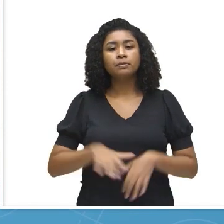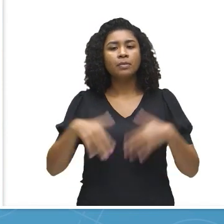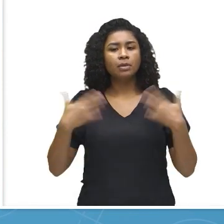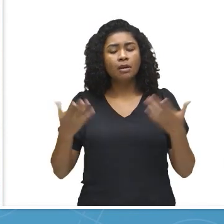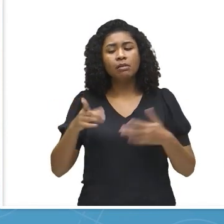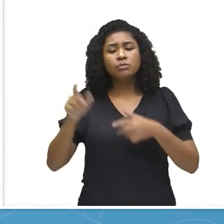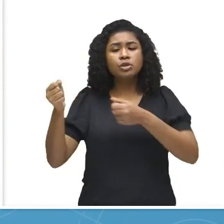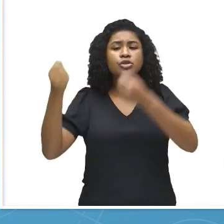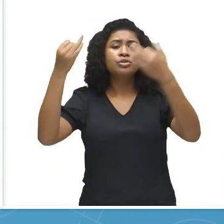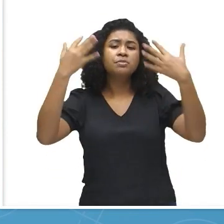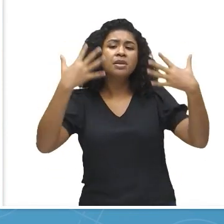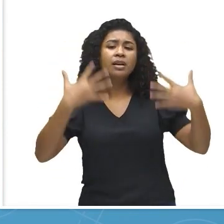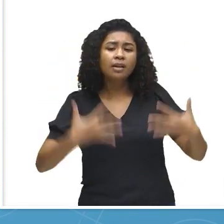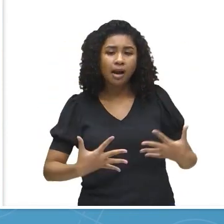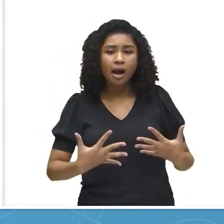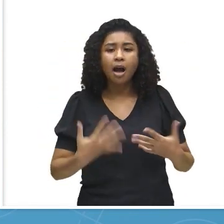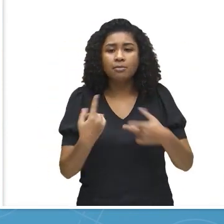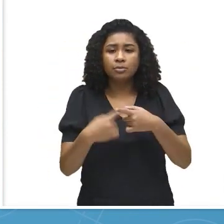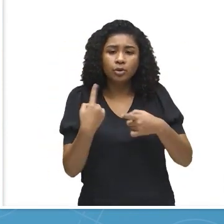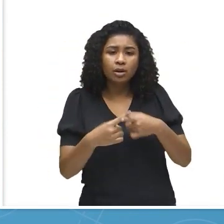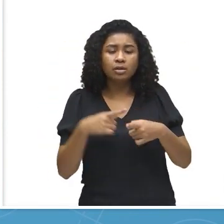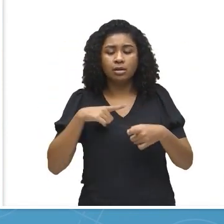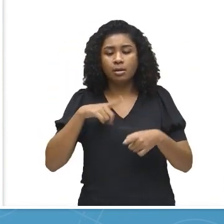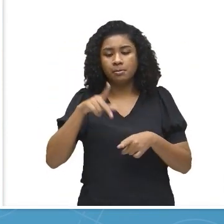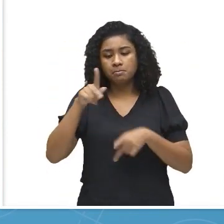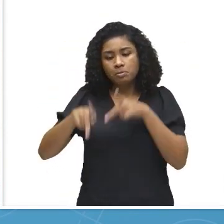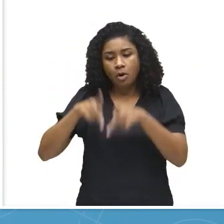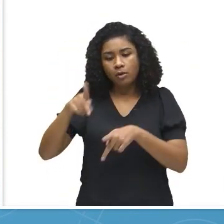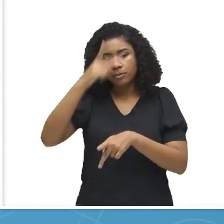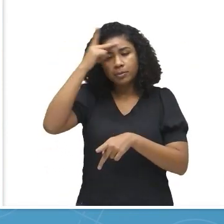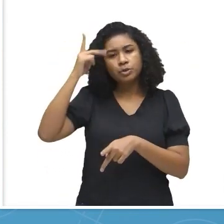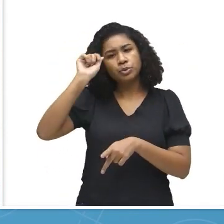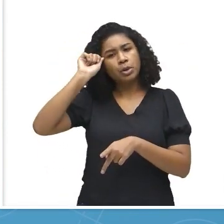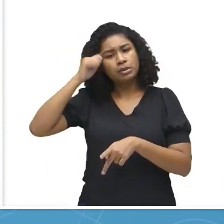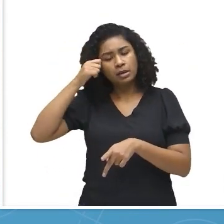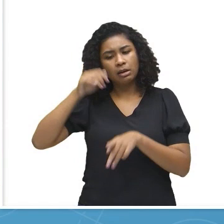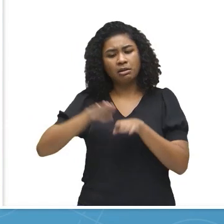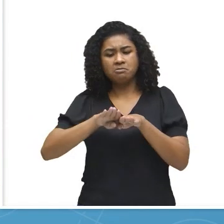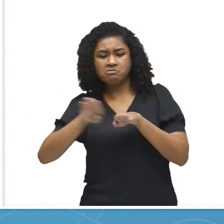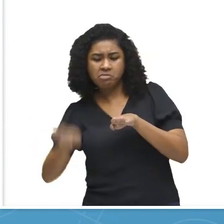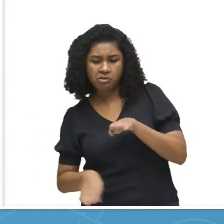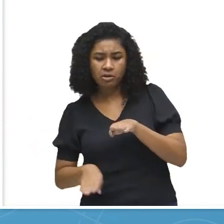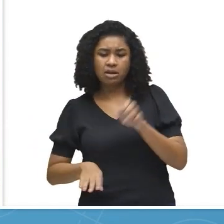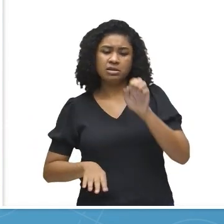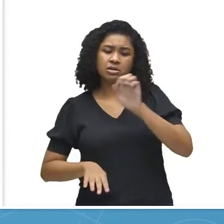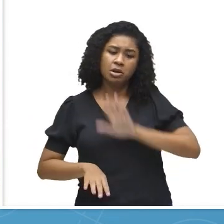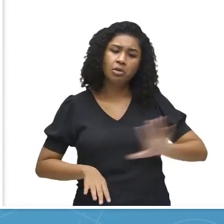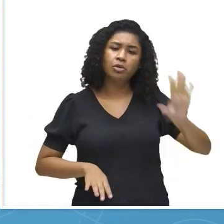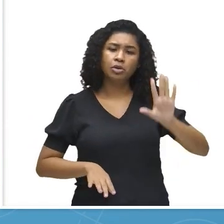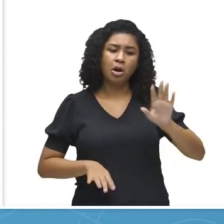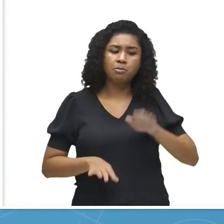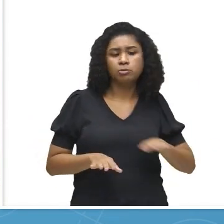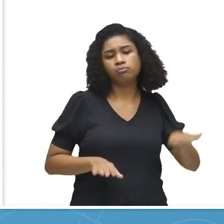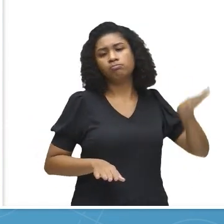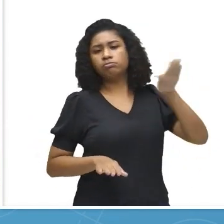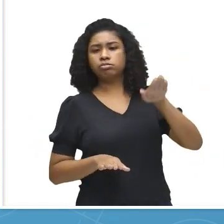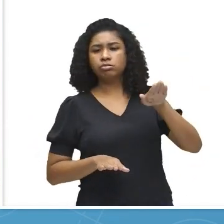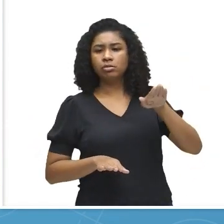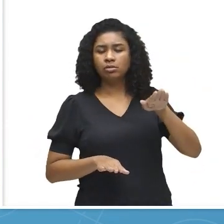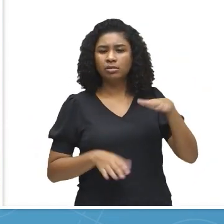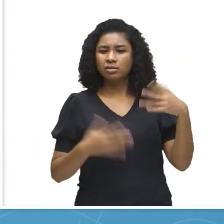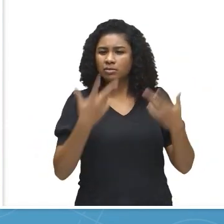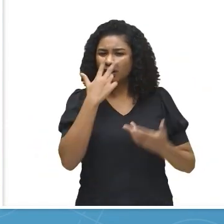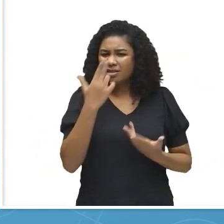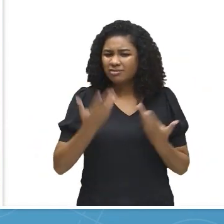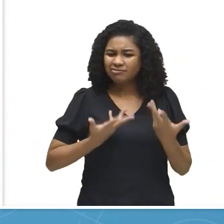essa pretensa inferioridade do negro africano em relação ao europeu, afirmando que eles eram inaptos, ou que eles estavam em